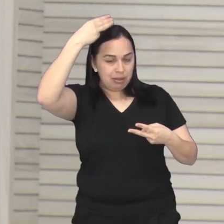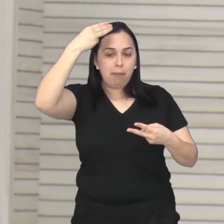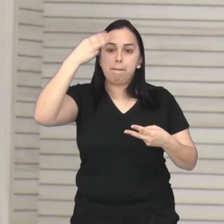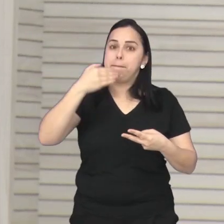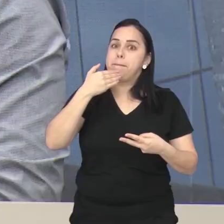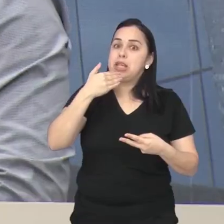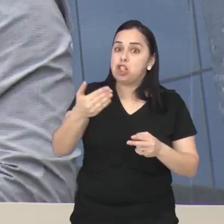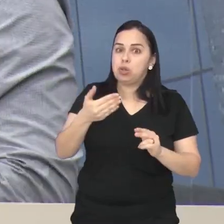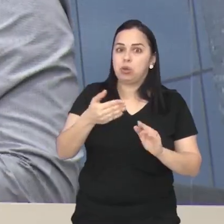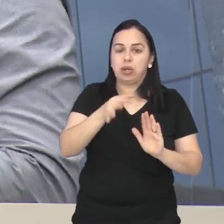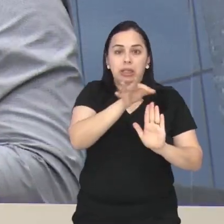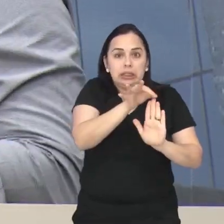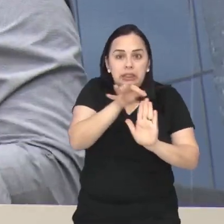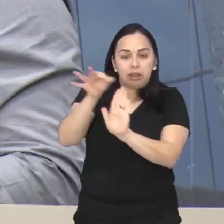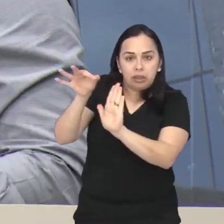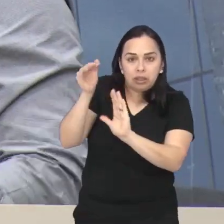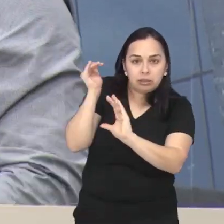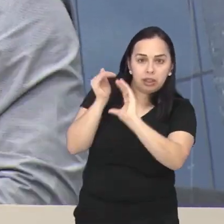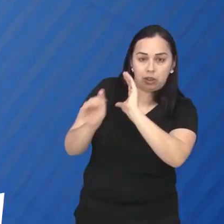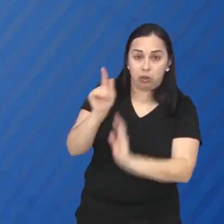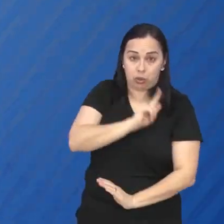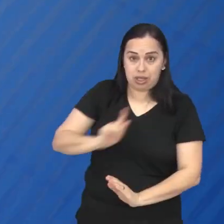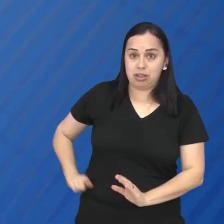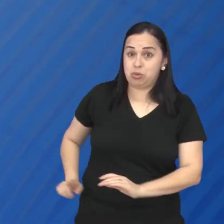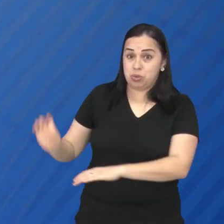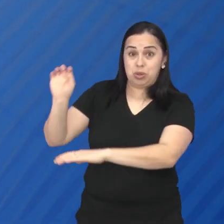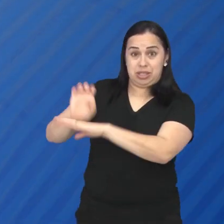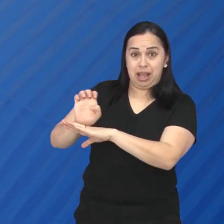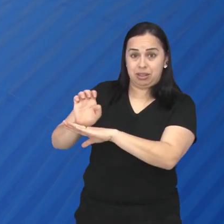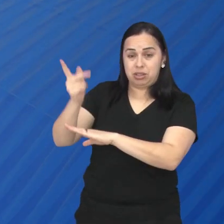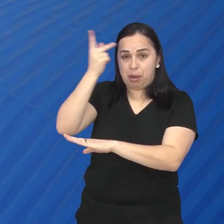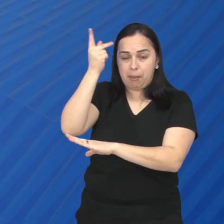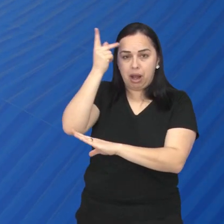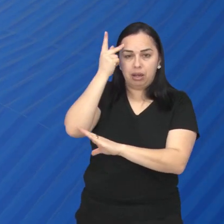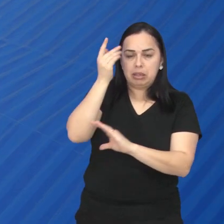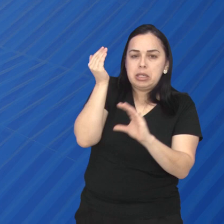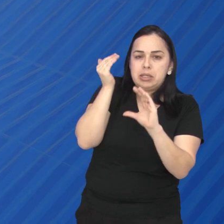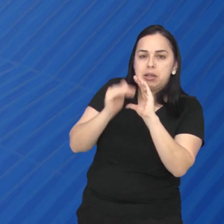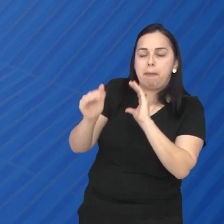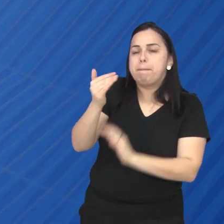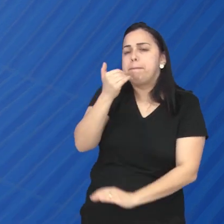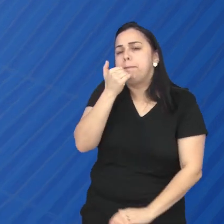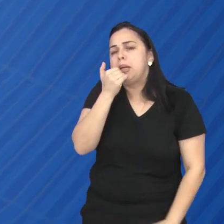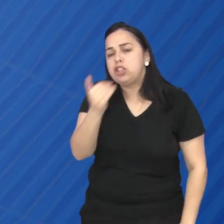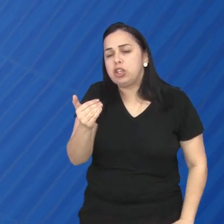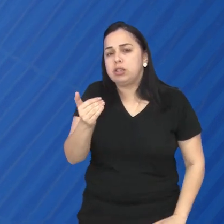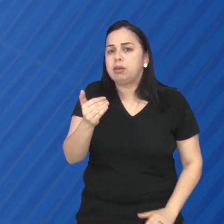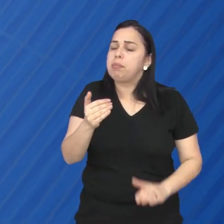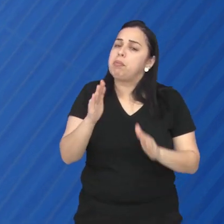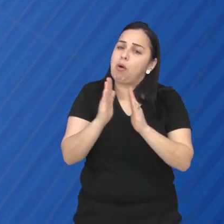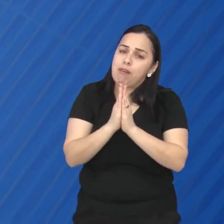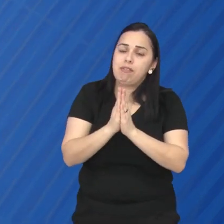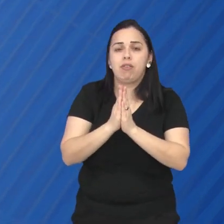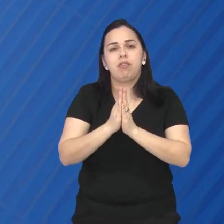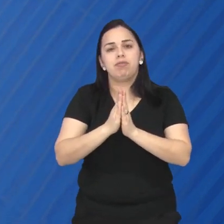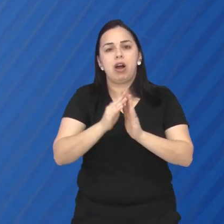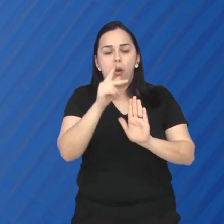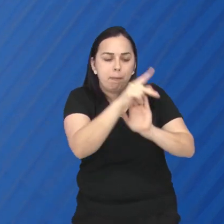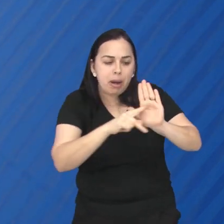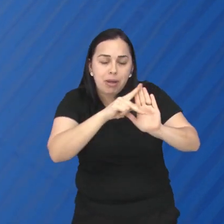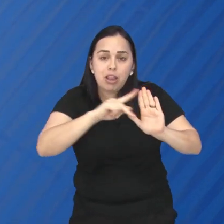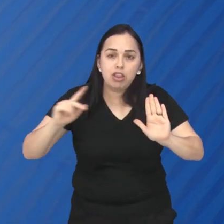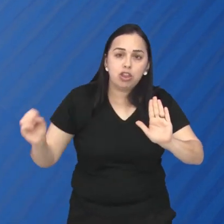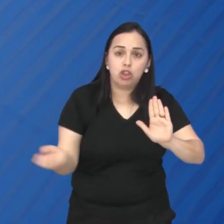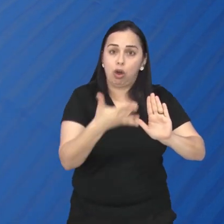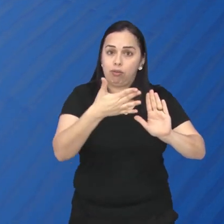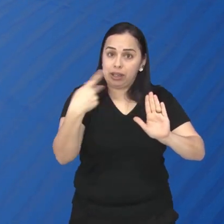da Academia e Milton Vieira Filho chegaram a enviar ao governo do estado um requerimento solicitando